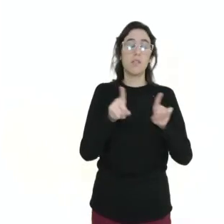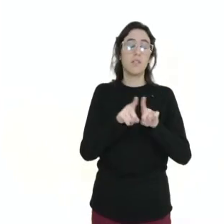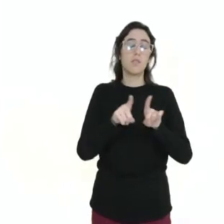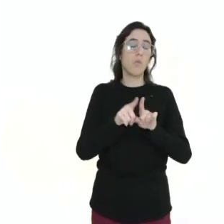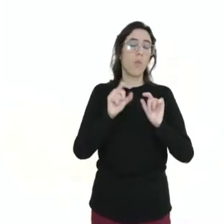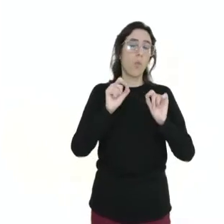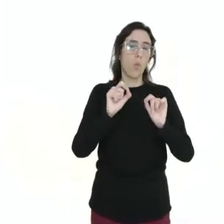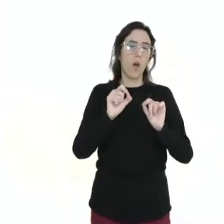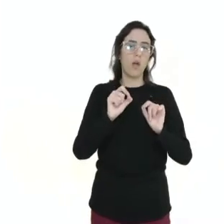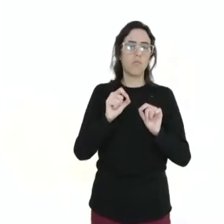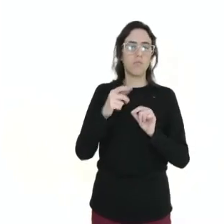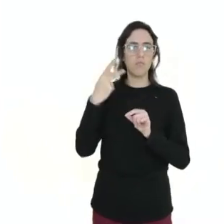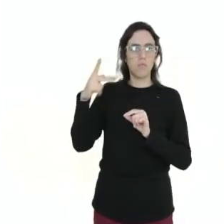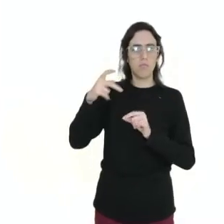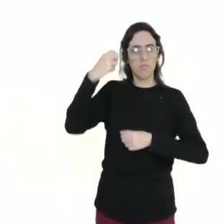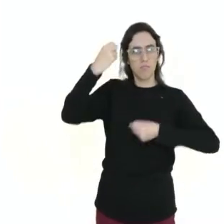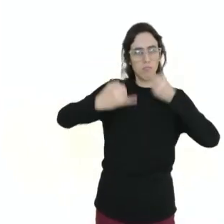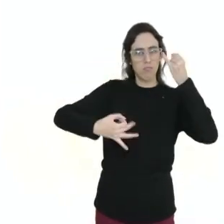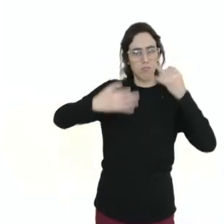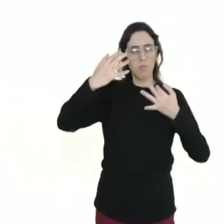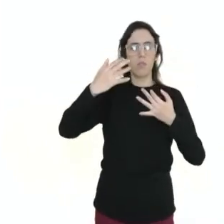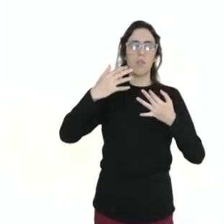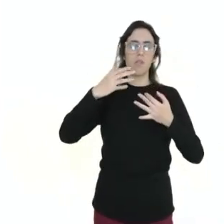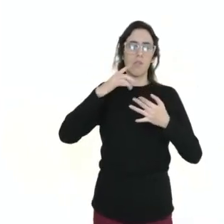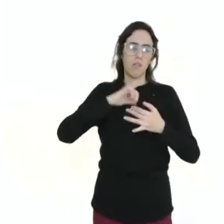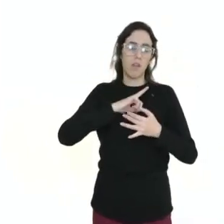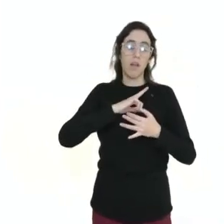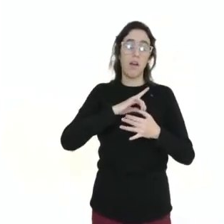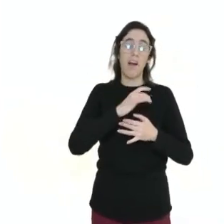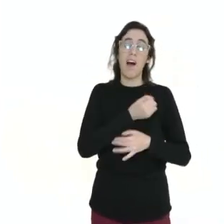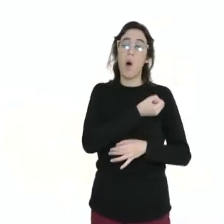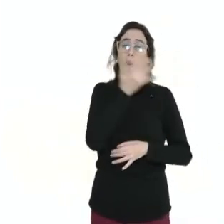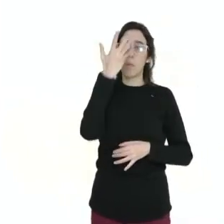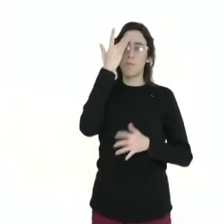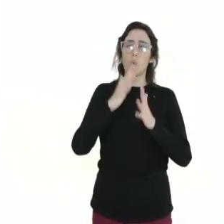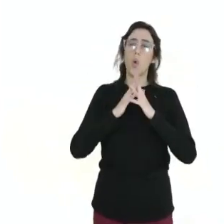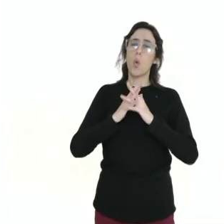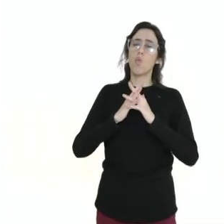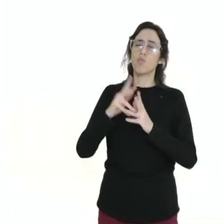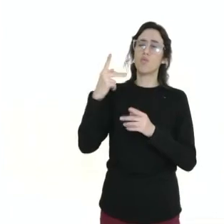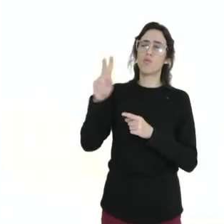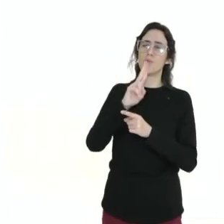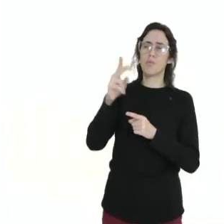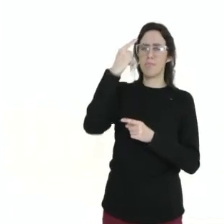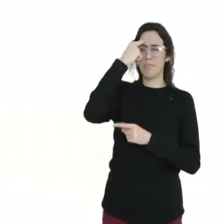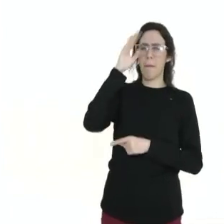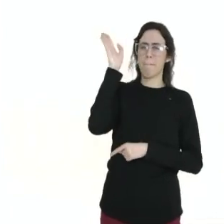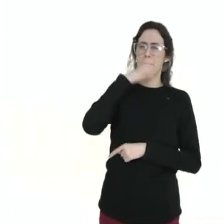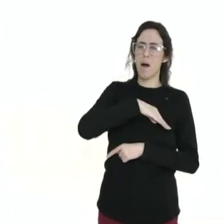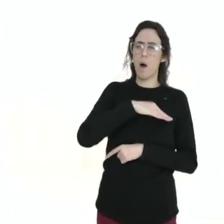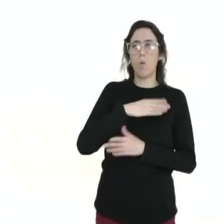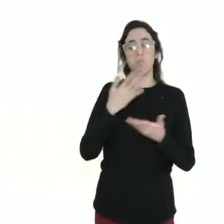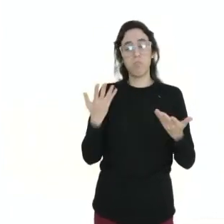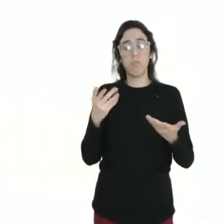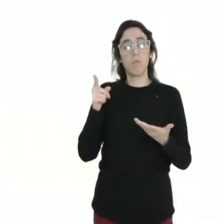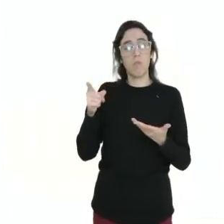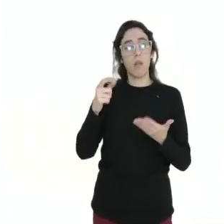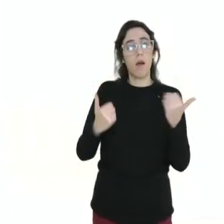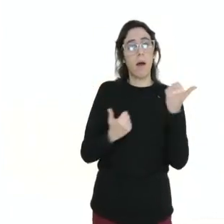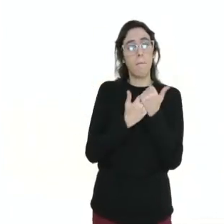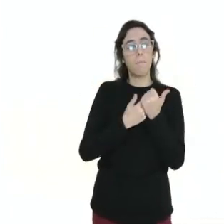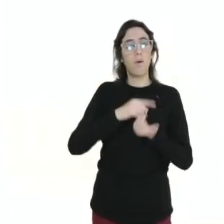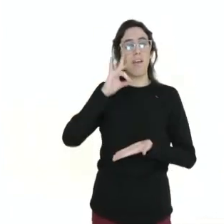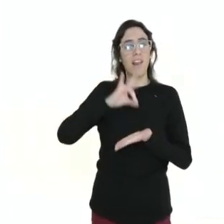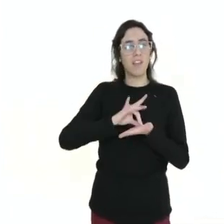referências pejorativas ao seu nome podem ser equivocadas. Maquiavel é partidário do realismo político.